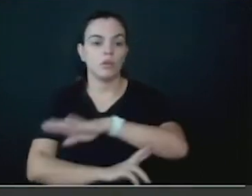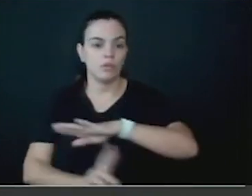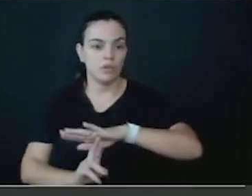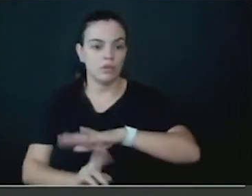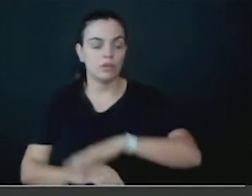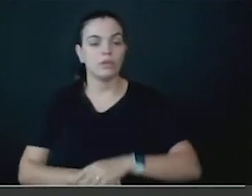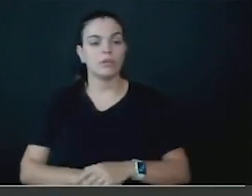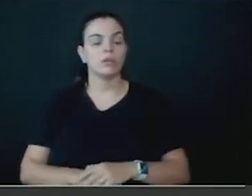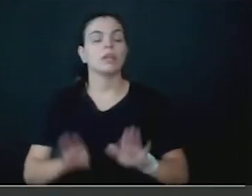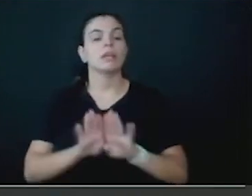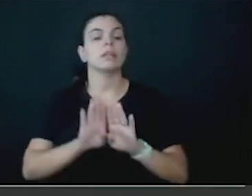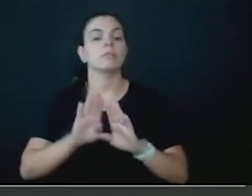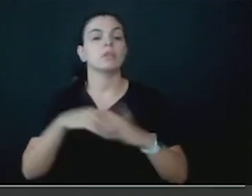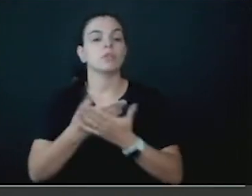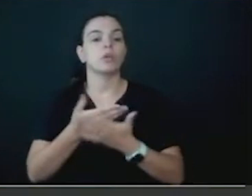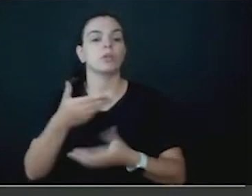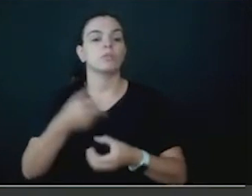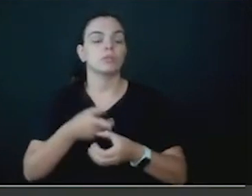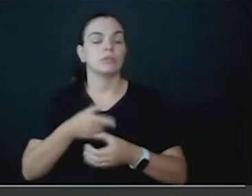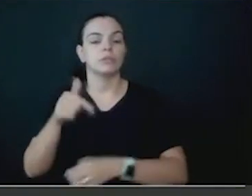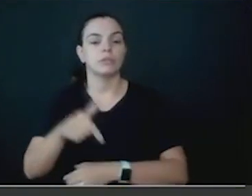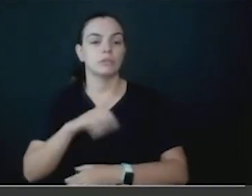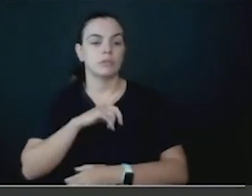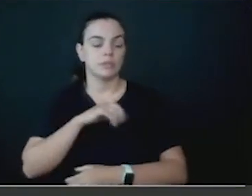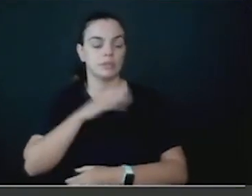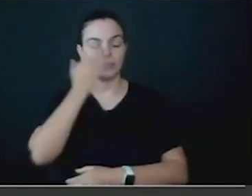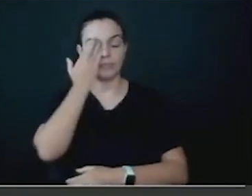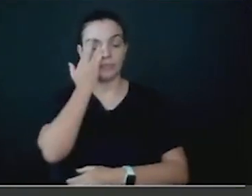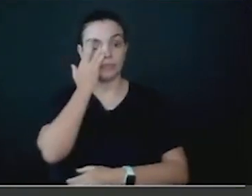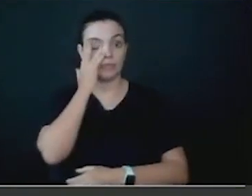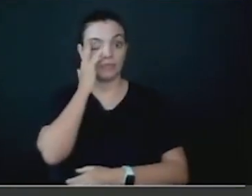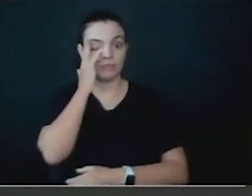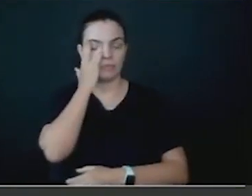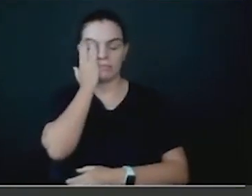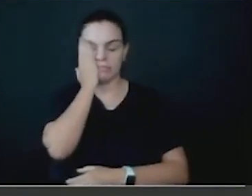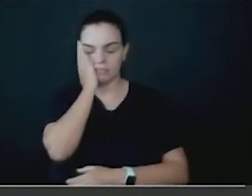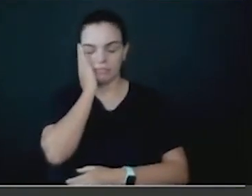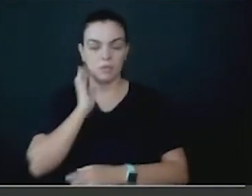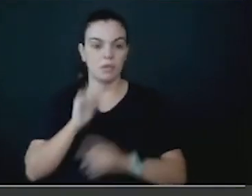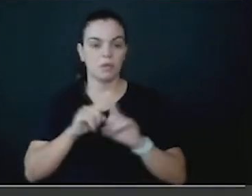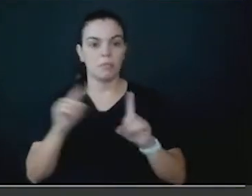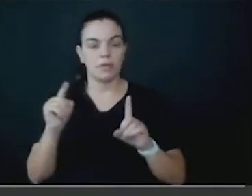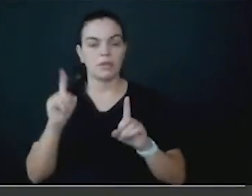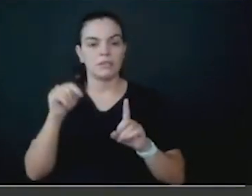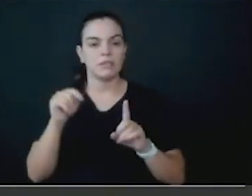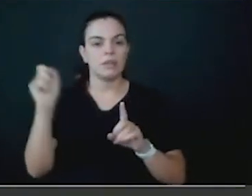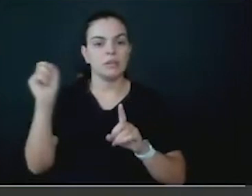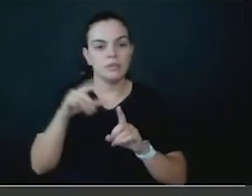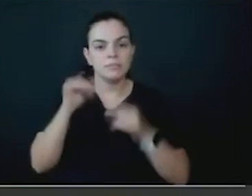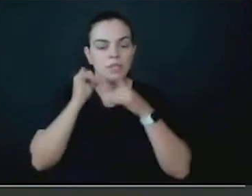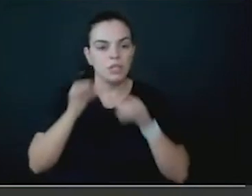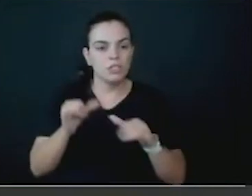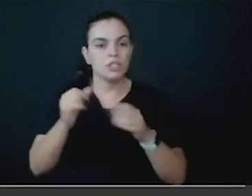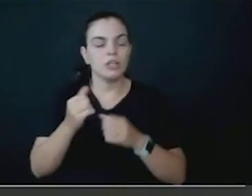das escolas municipais. Mas, quando a gente fala em fontes renováveis e matriz energética nos imóveis da prefeitura, a